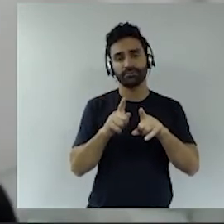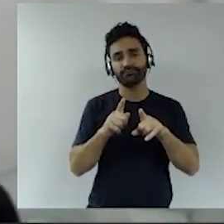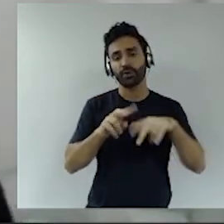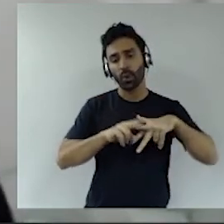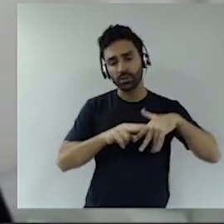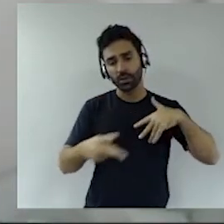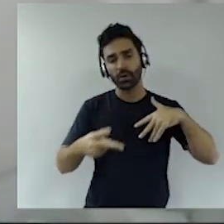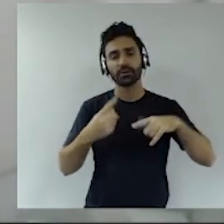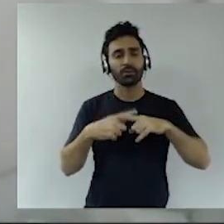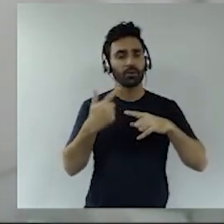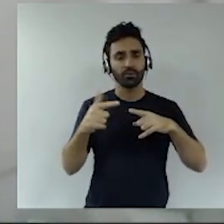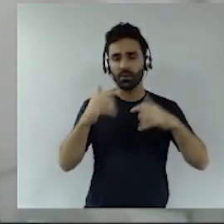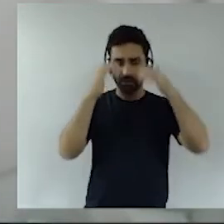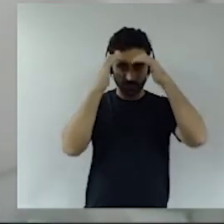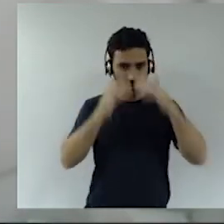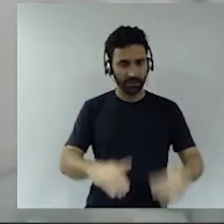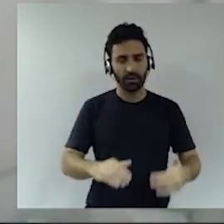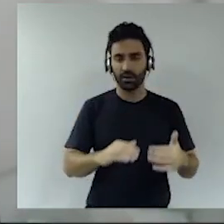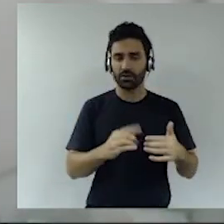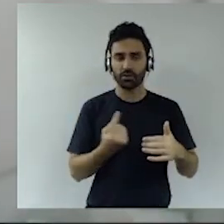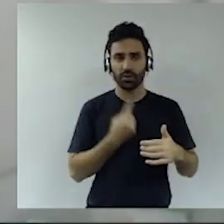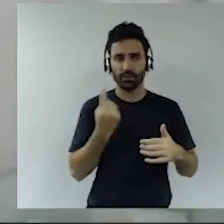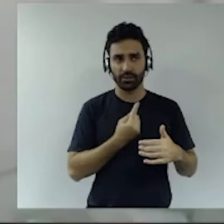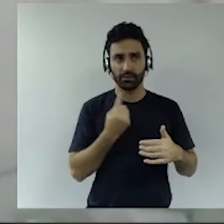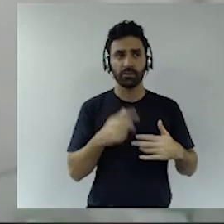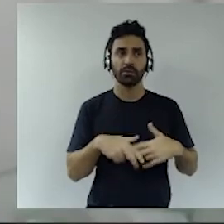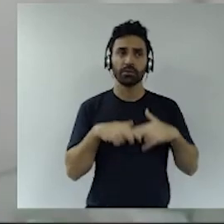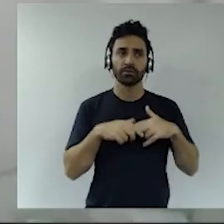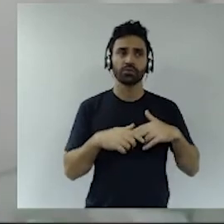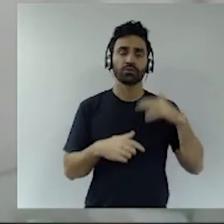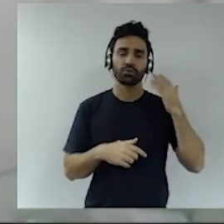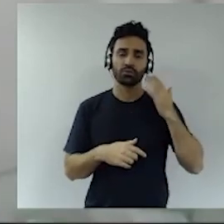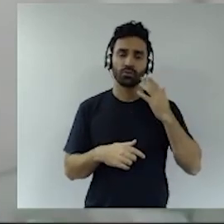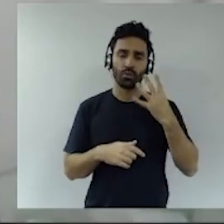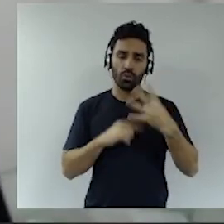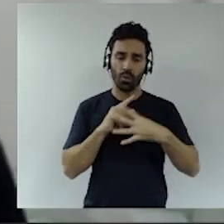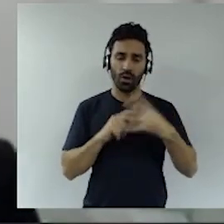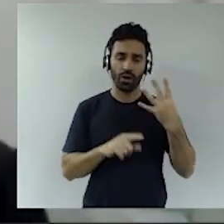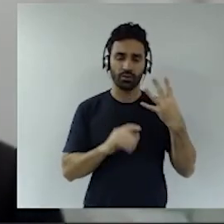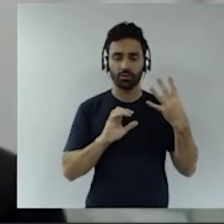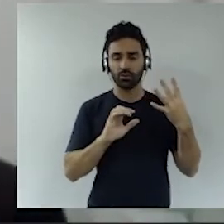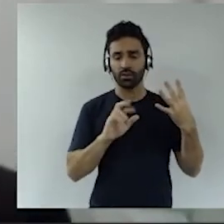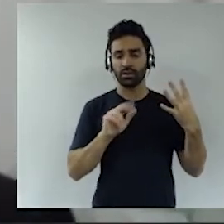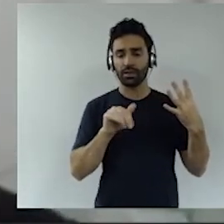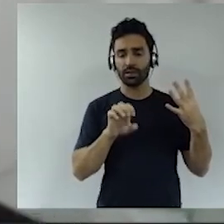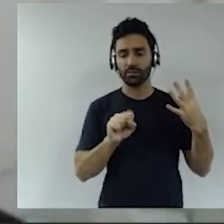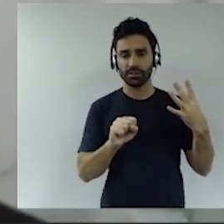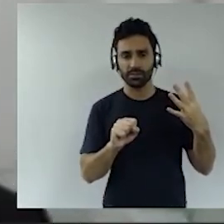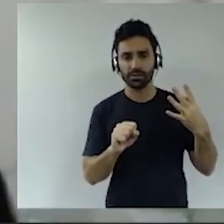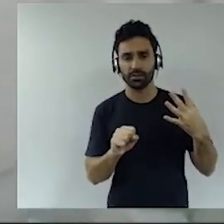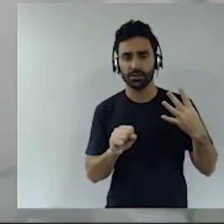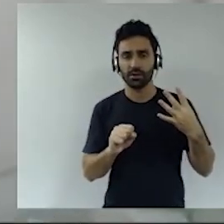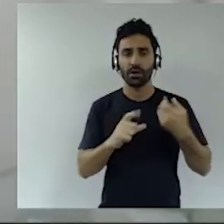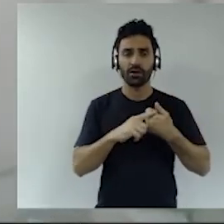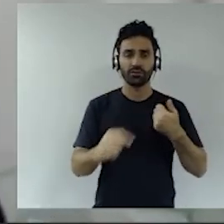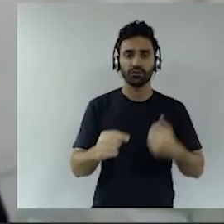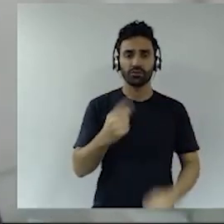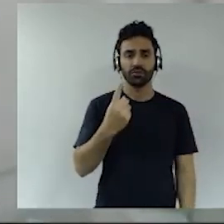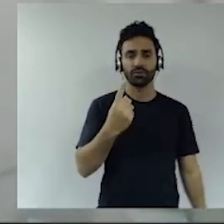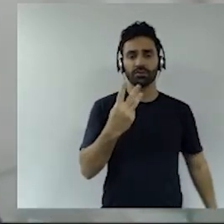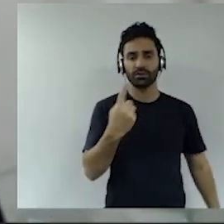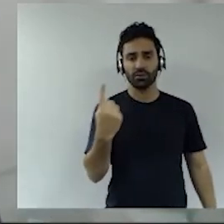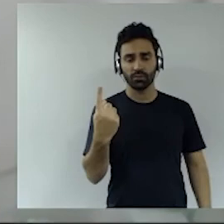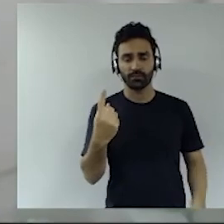isolamento. Na esfera penal, 4 crimes se apresentam. O crime do artigo 131, do